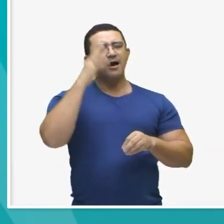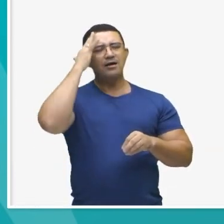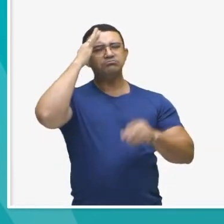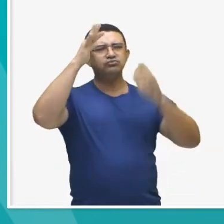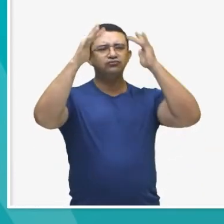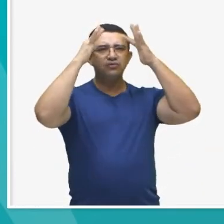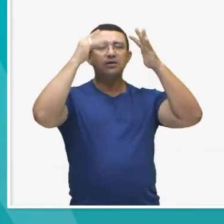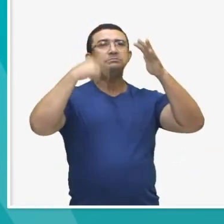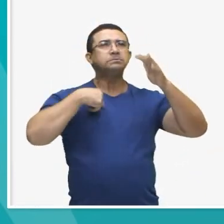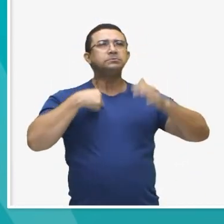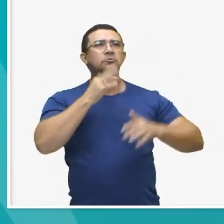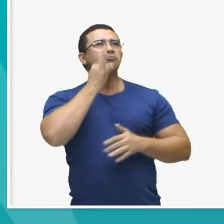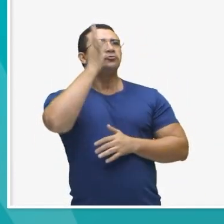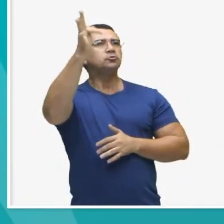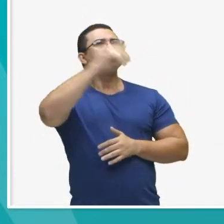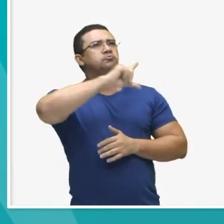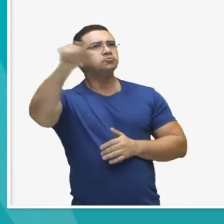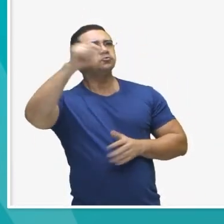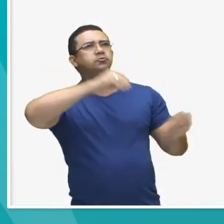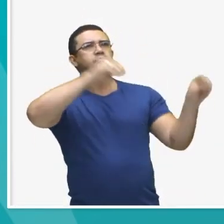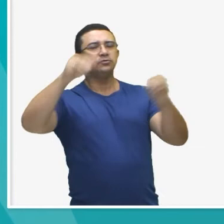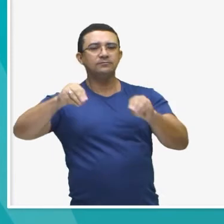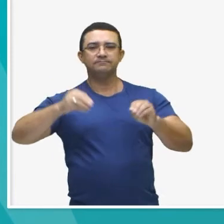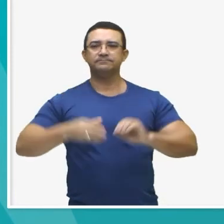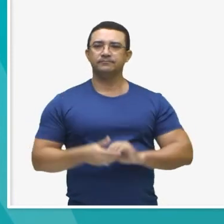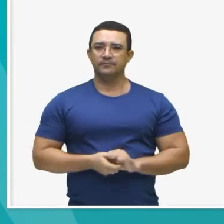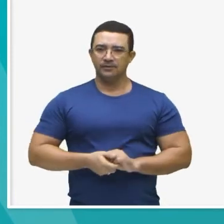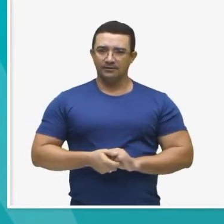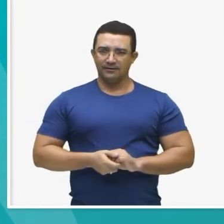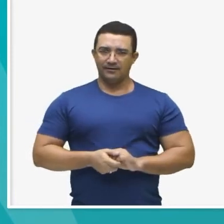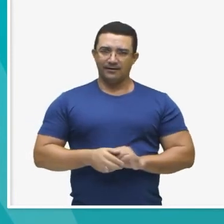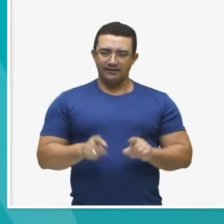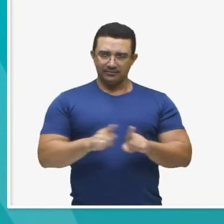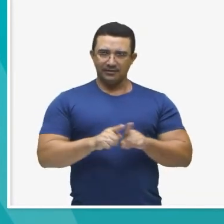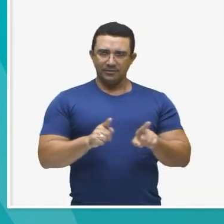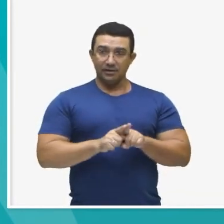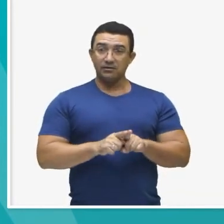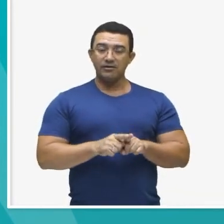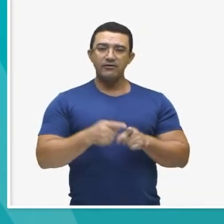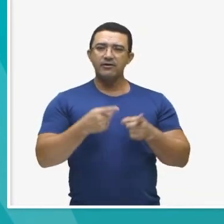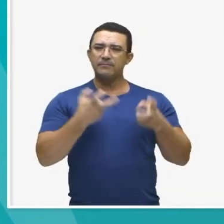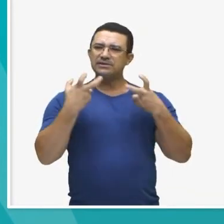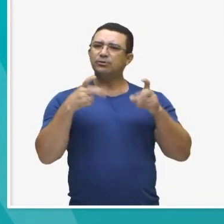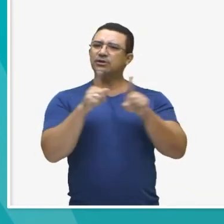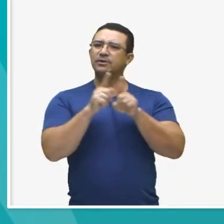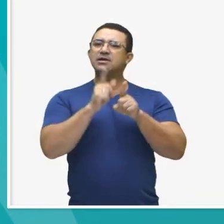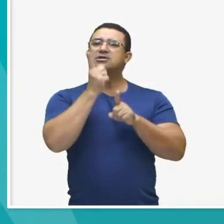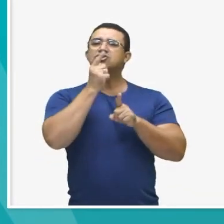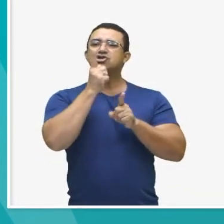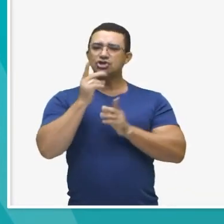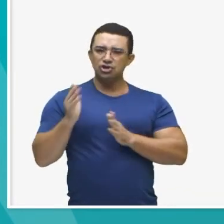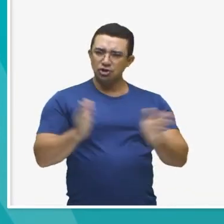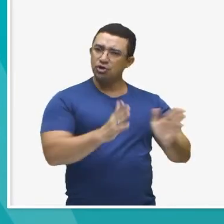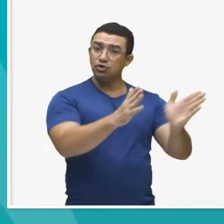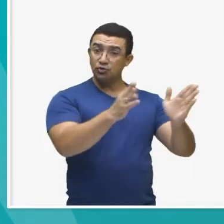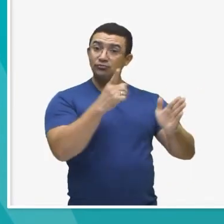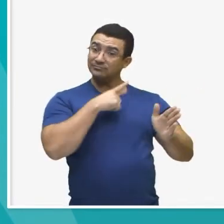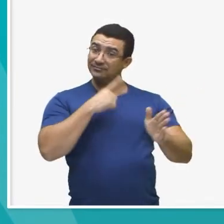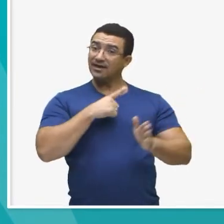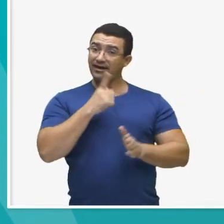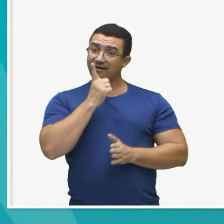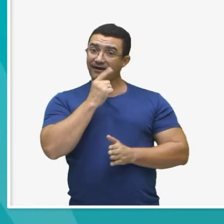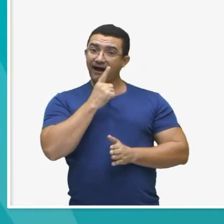olhar, não é? E aí, os rios que correm aqui têm água vitalícia. Não é como lá na parte